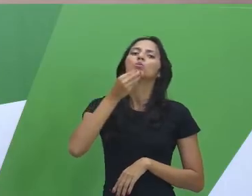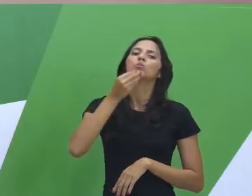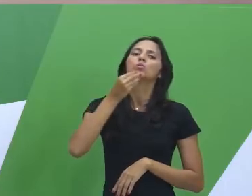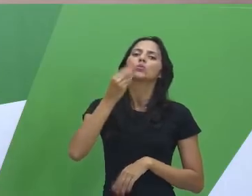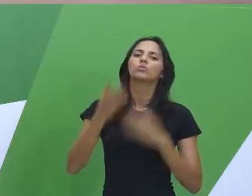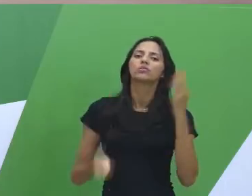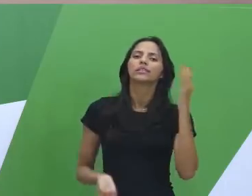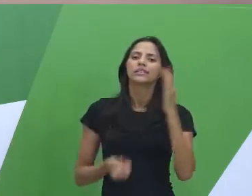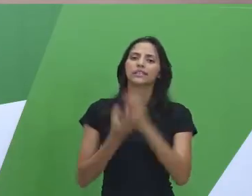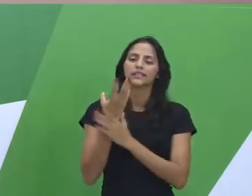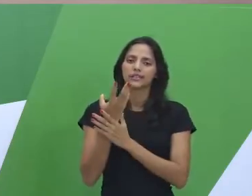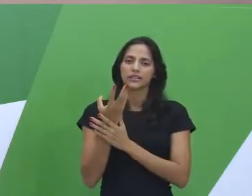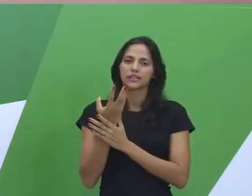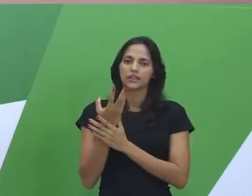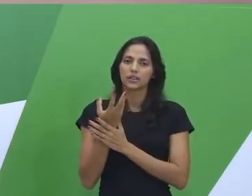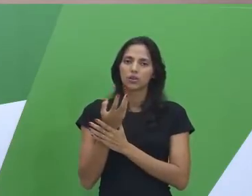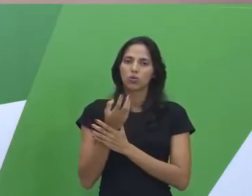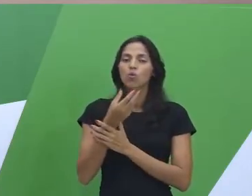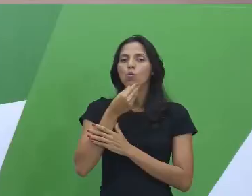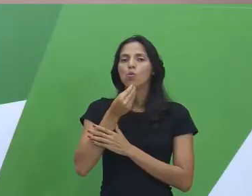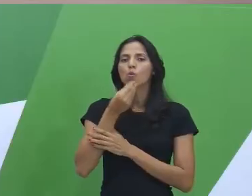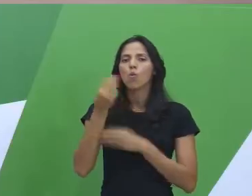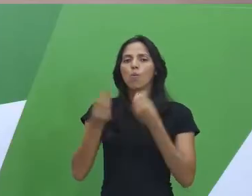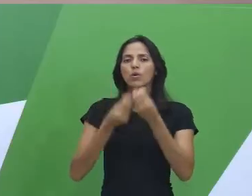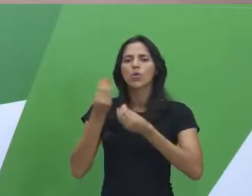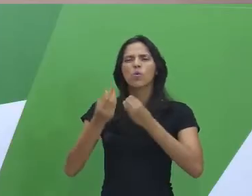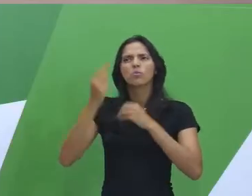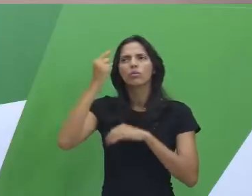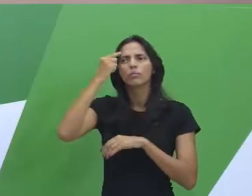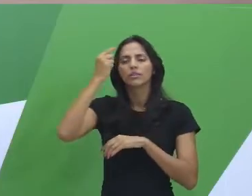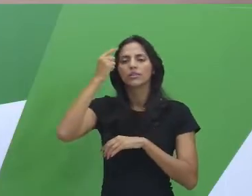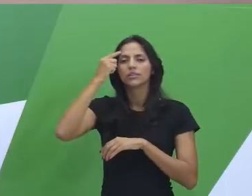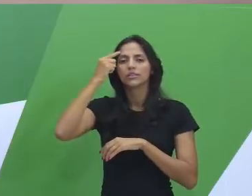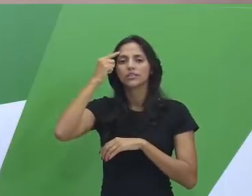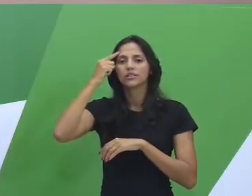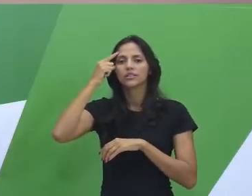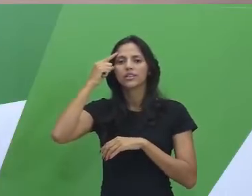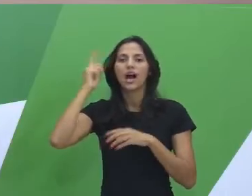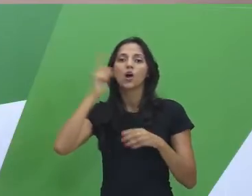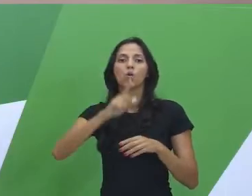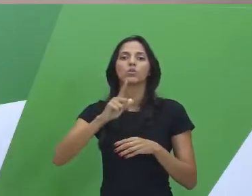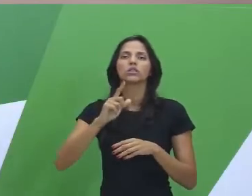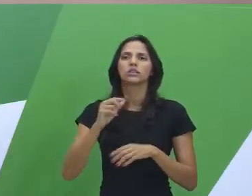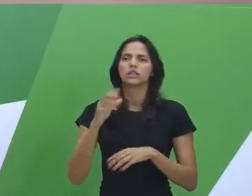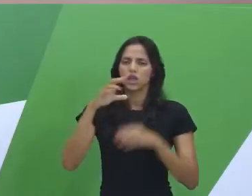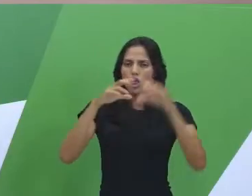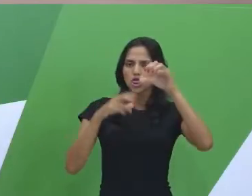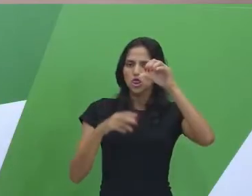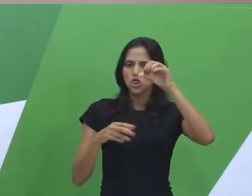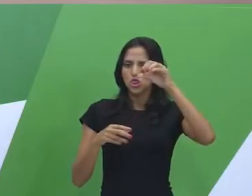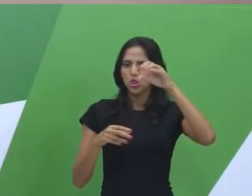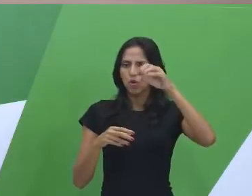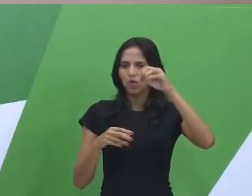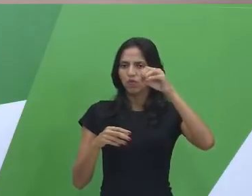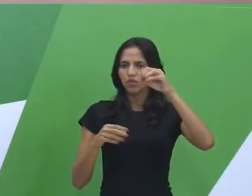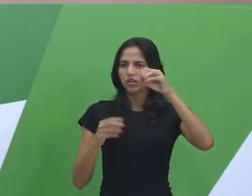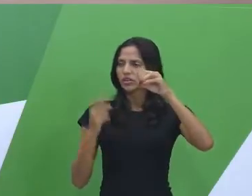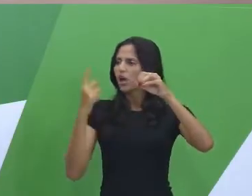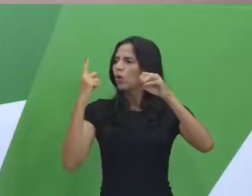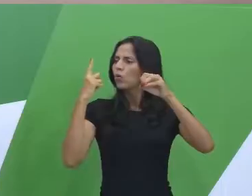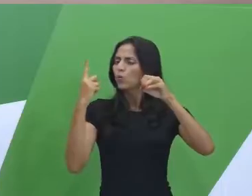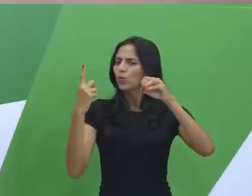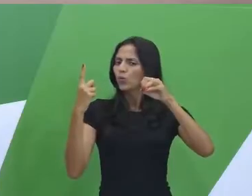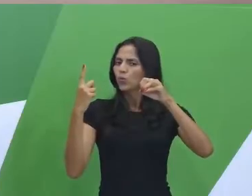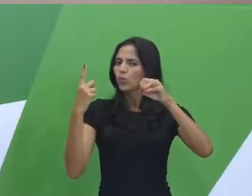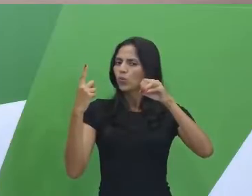da capacidade humana de pensar para nós chegarmos à conclusão que seja 1? Tá? Isso é oriundo lá